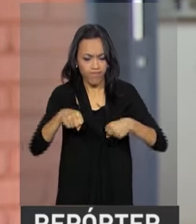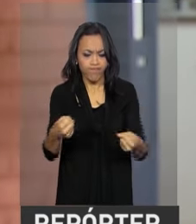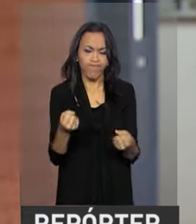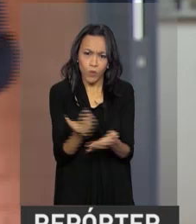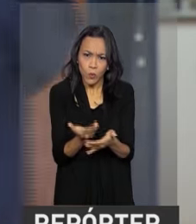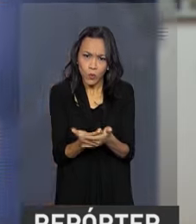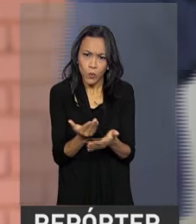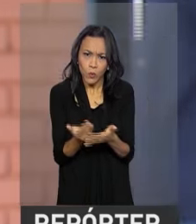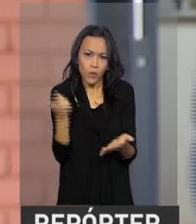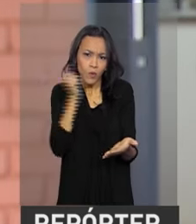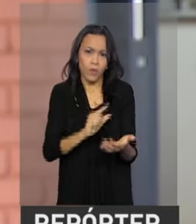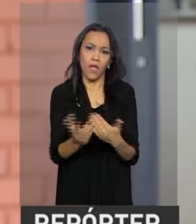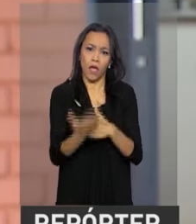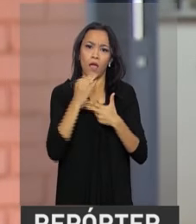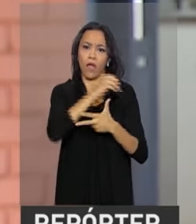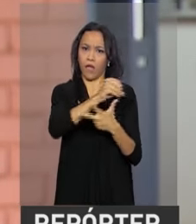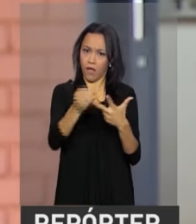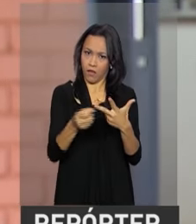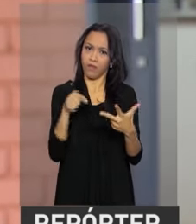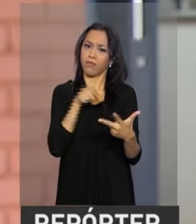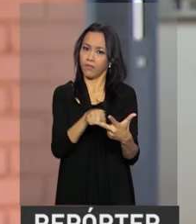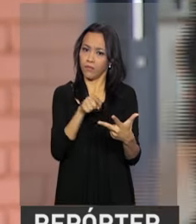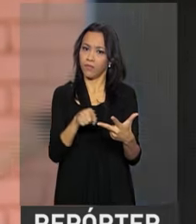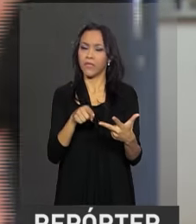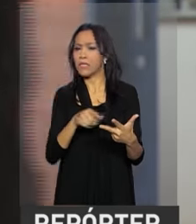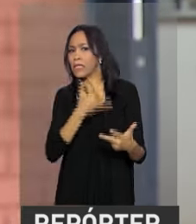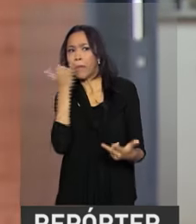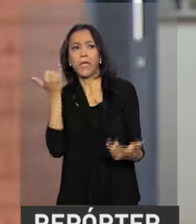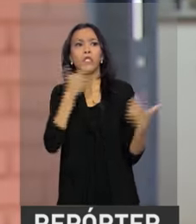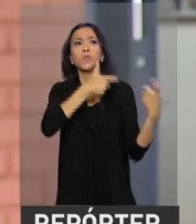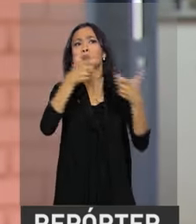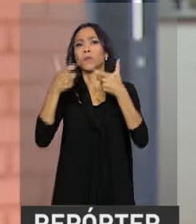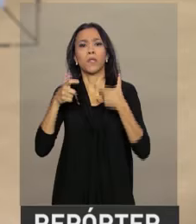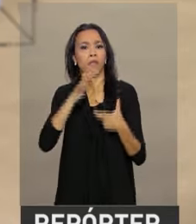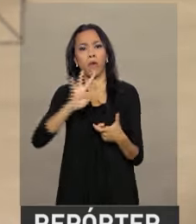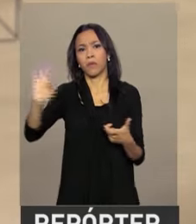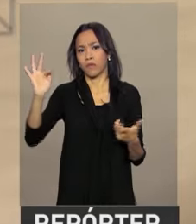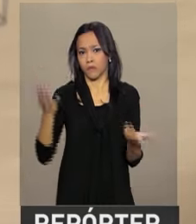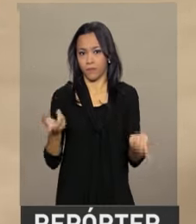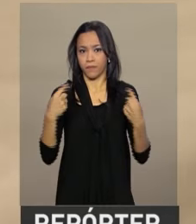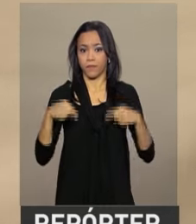pelo Enem você consegue sim alcançá-lo, independente da faculdade que você queira.